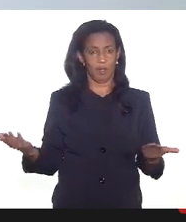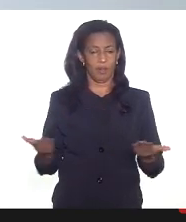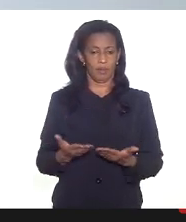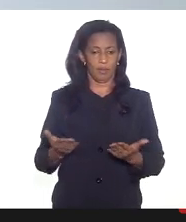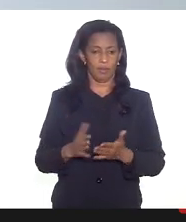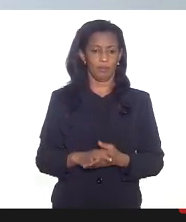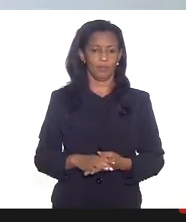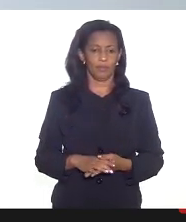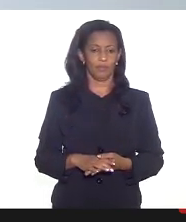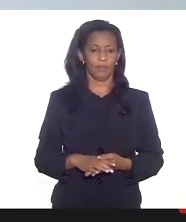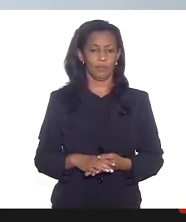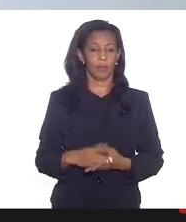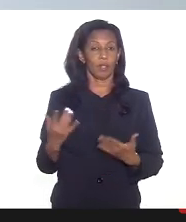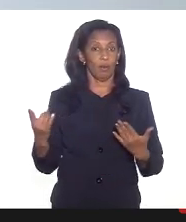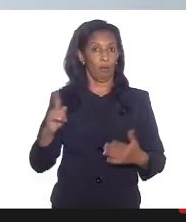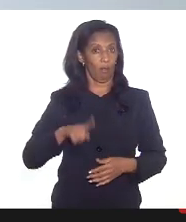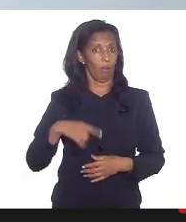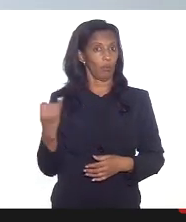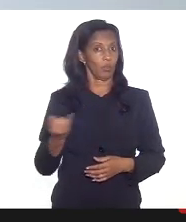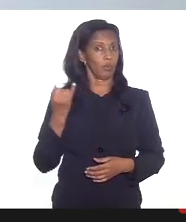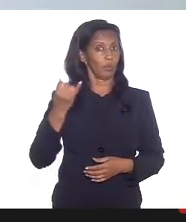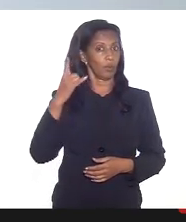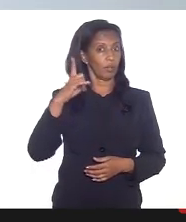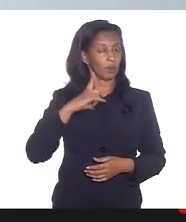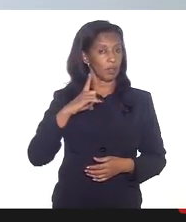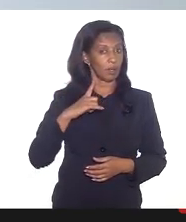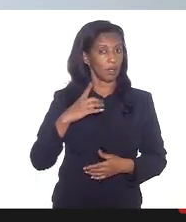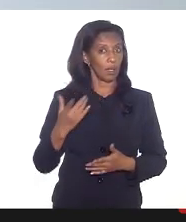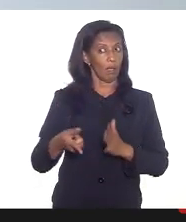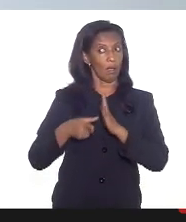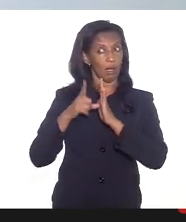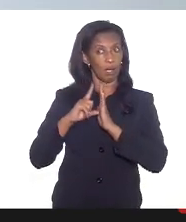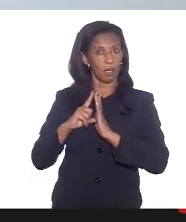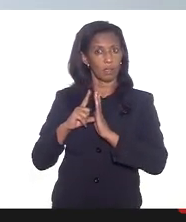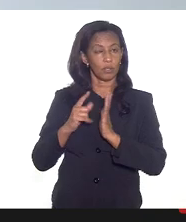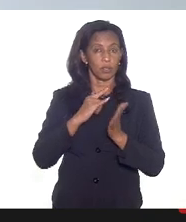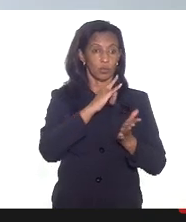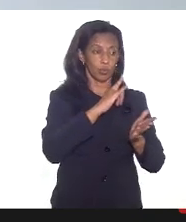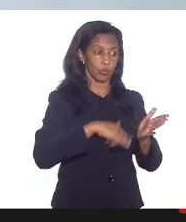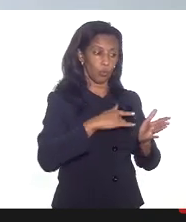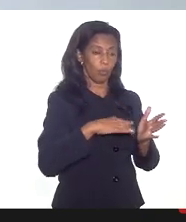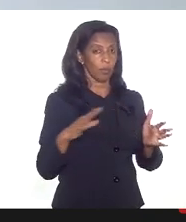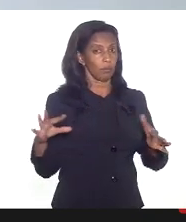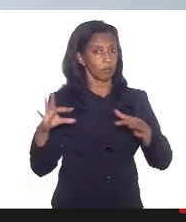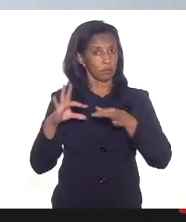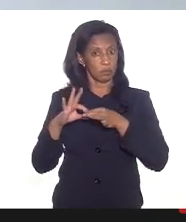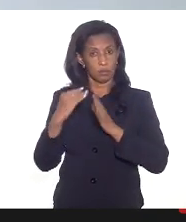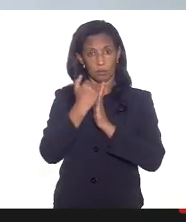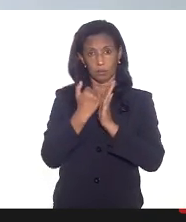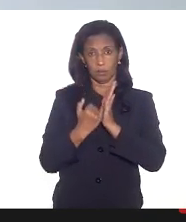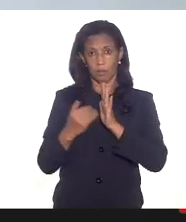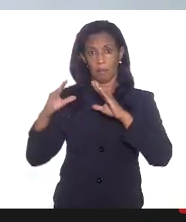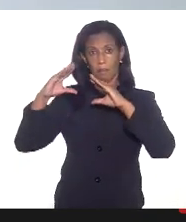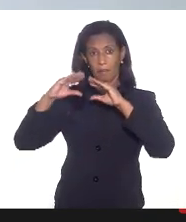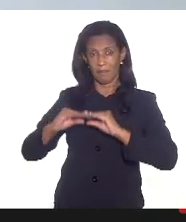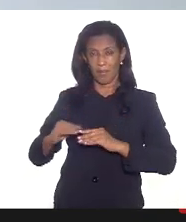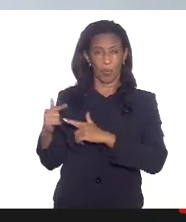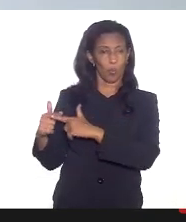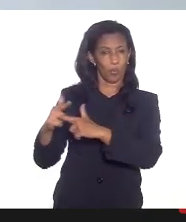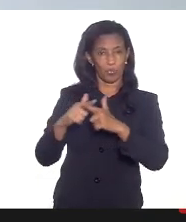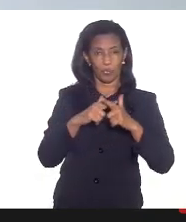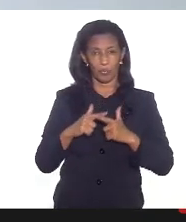então é muito importante a gente ter o quanto antes esses documentos alinhados e cada vez menos